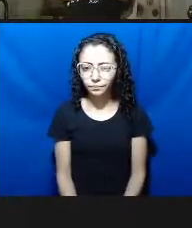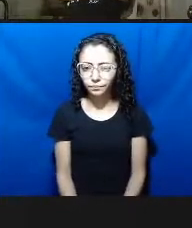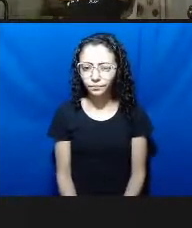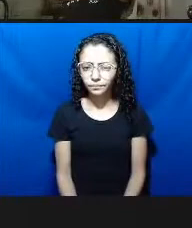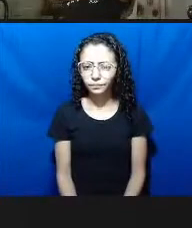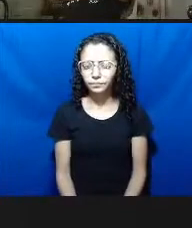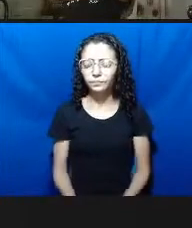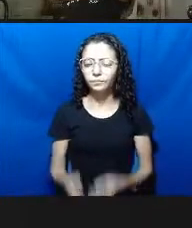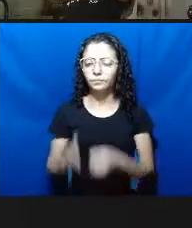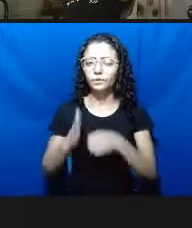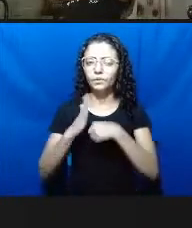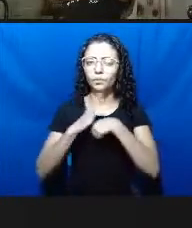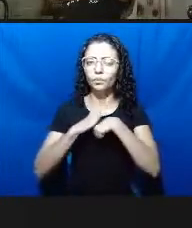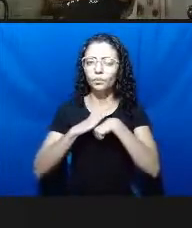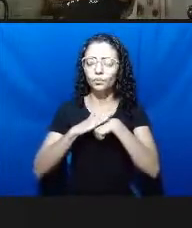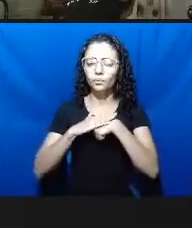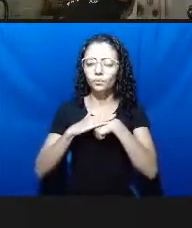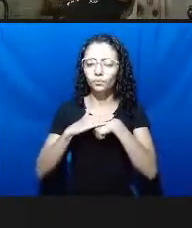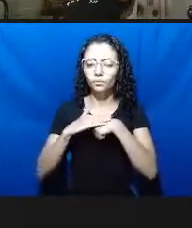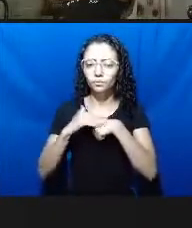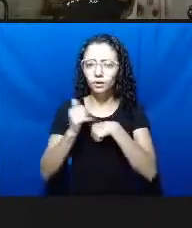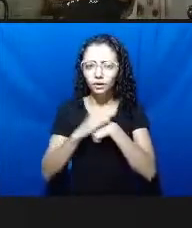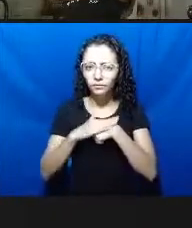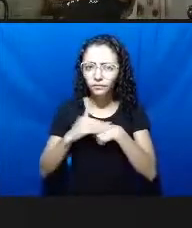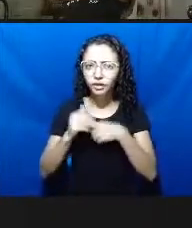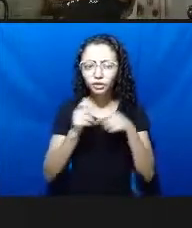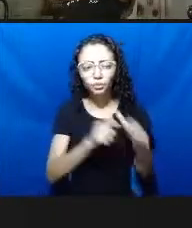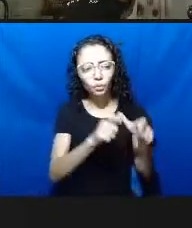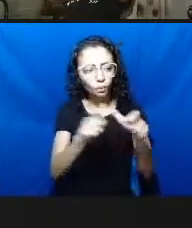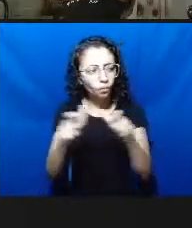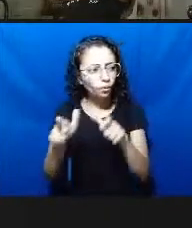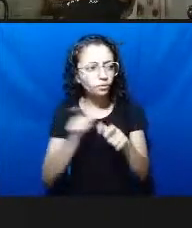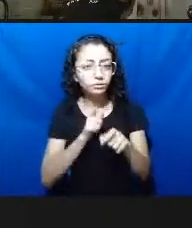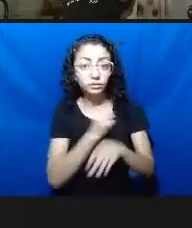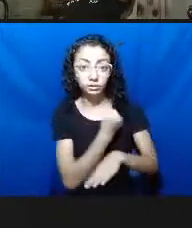um local na natureza e